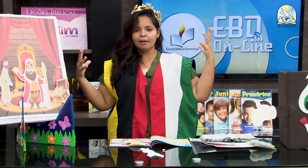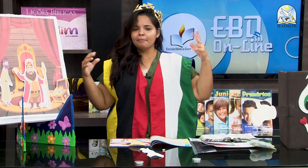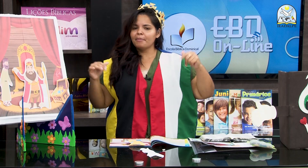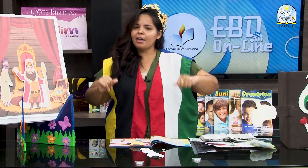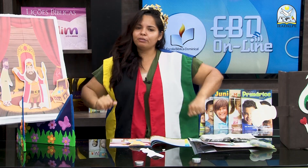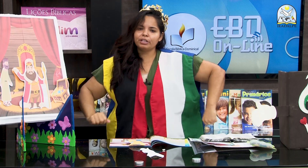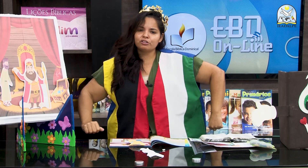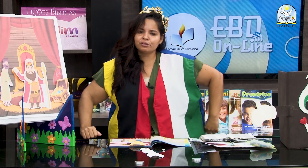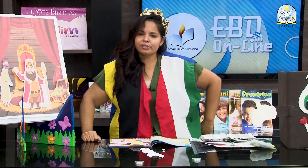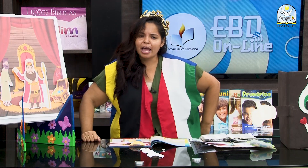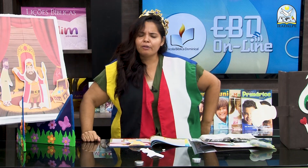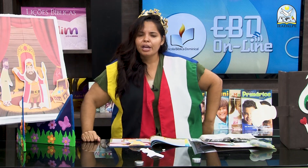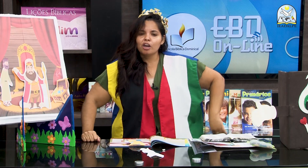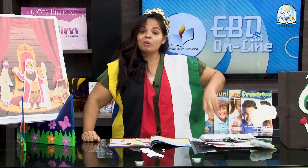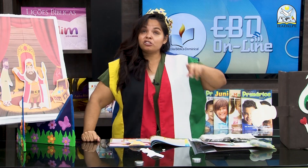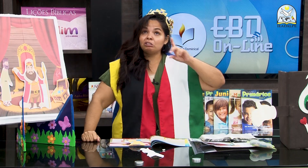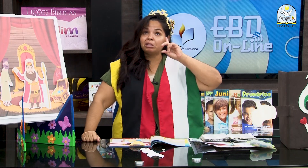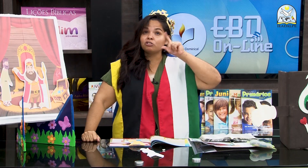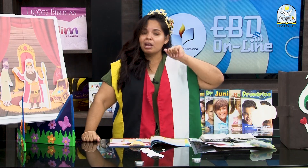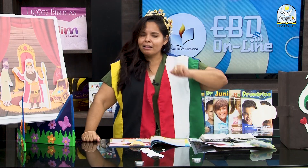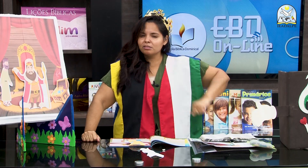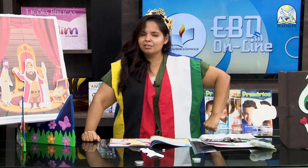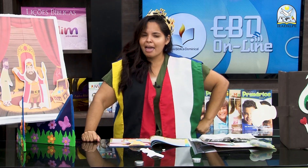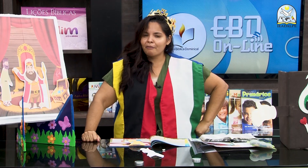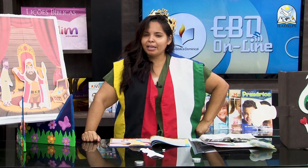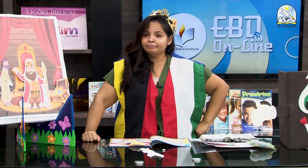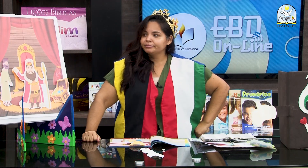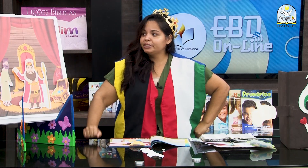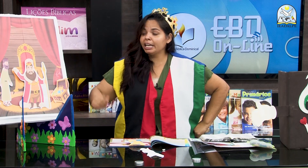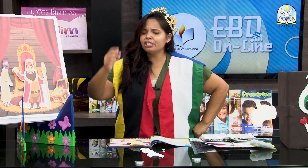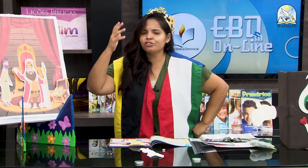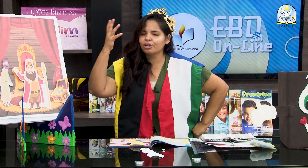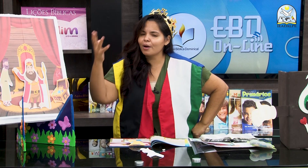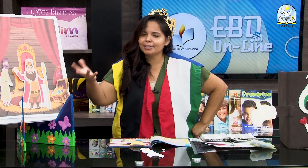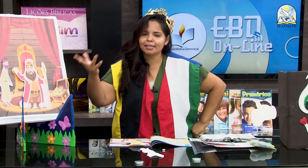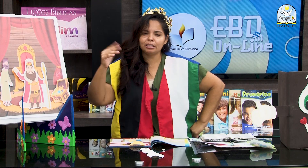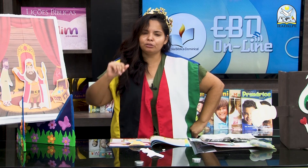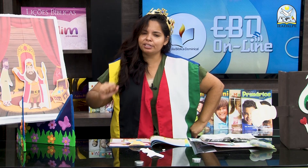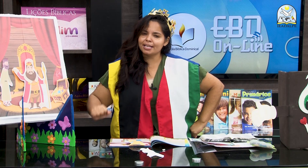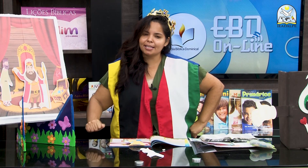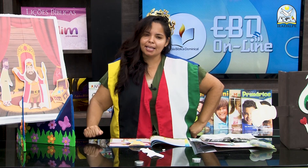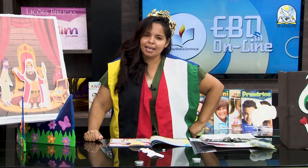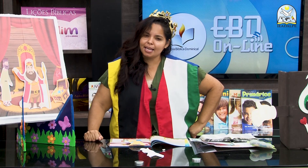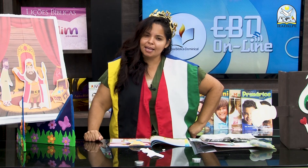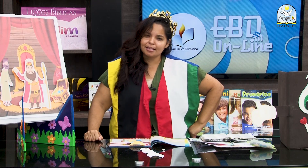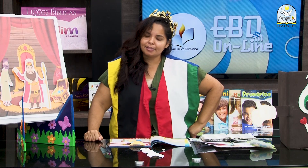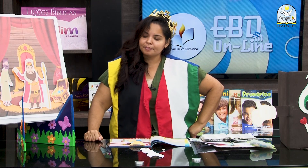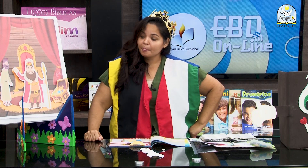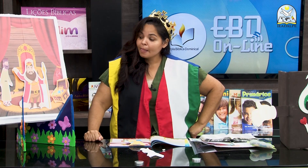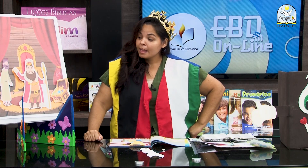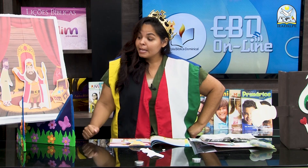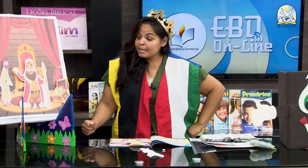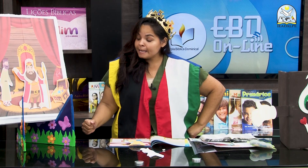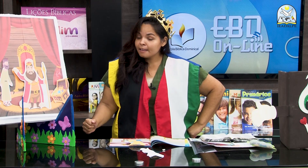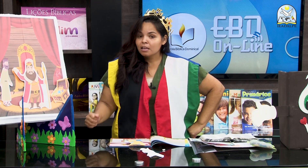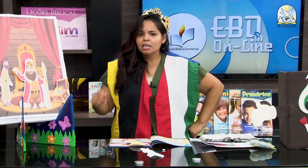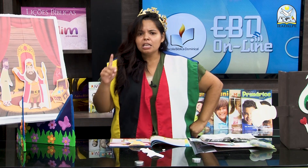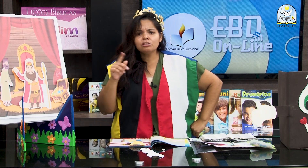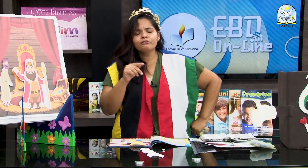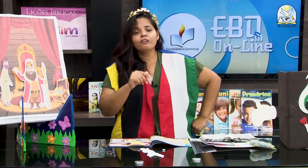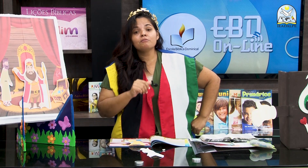poder. Meu Deus do céu, eu imagino Deus lá do céu, hein? Triste com essa atitude de Ezequias.